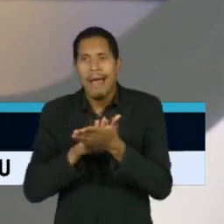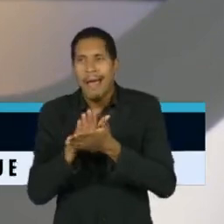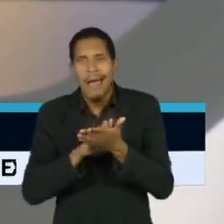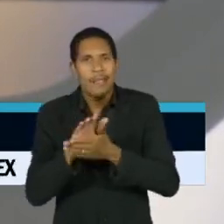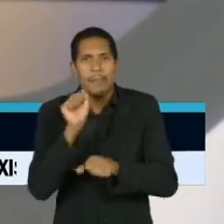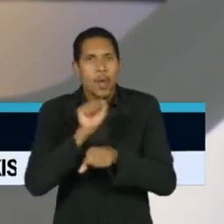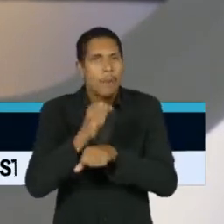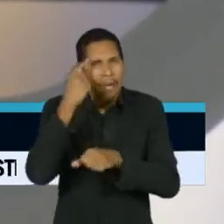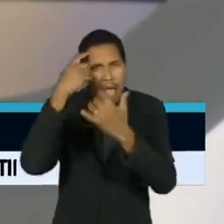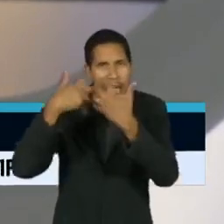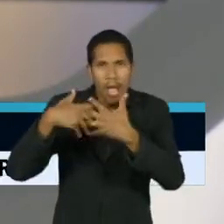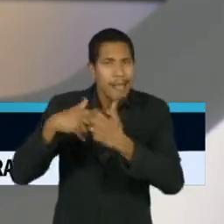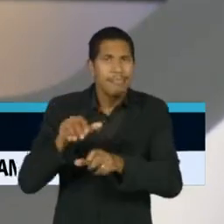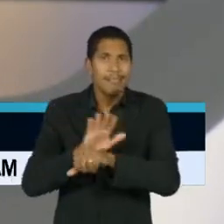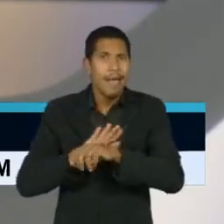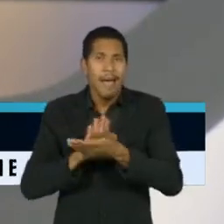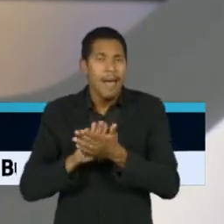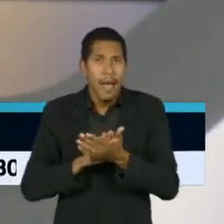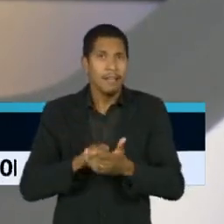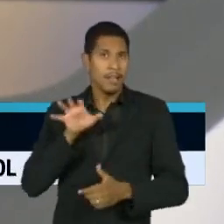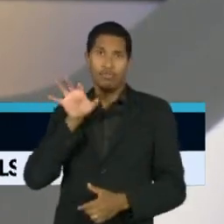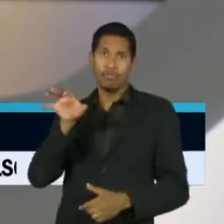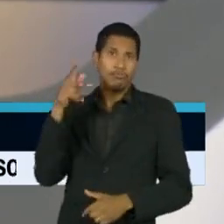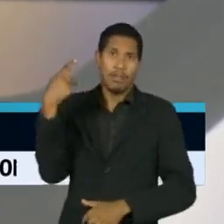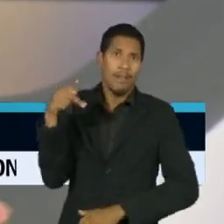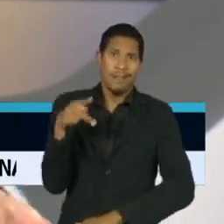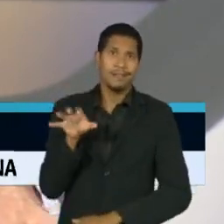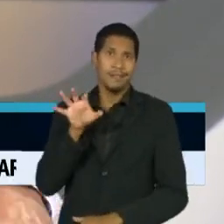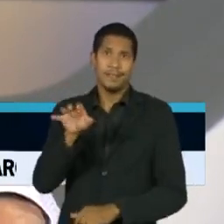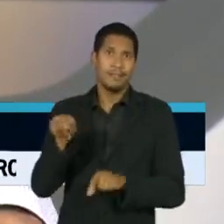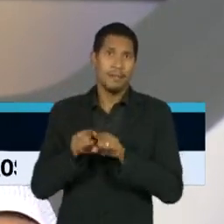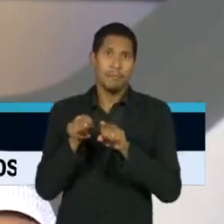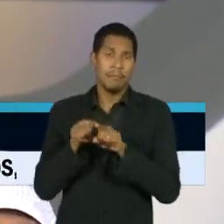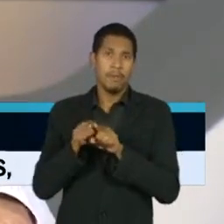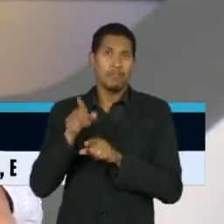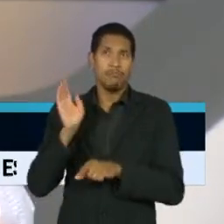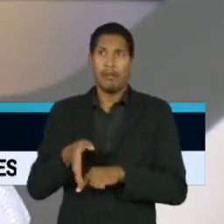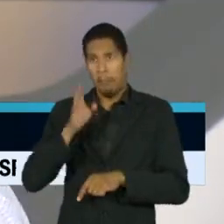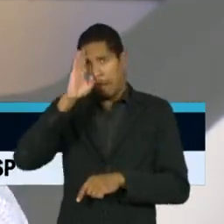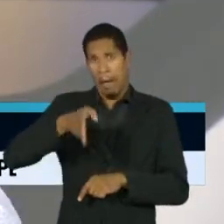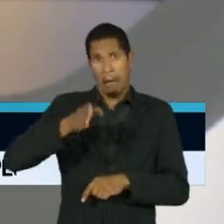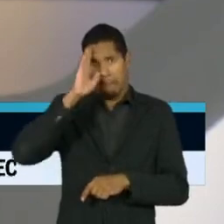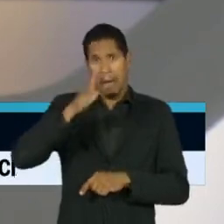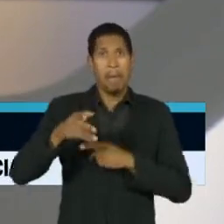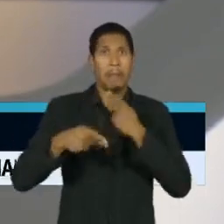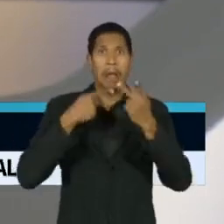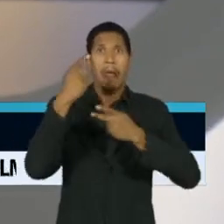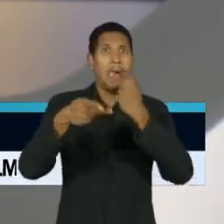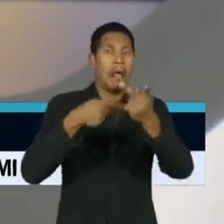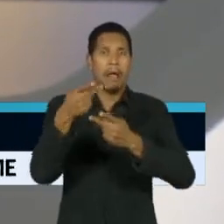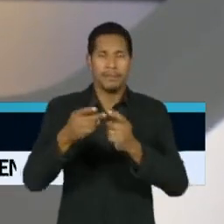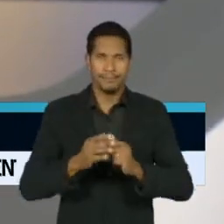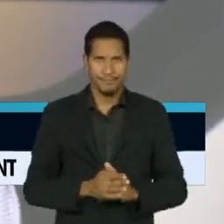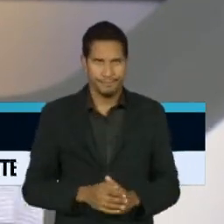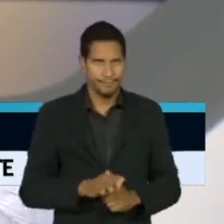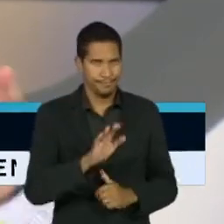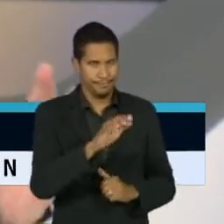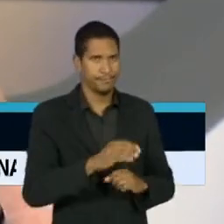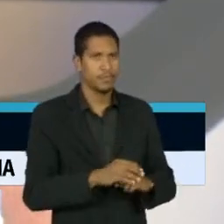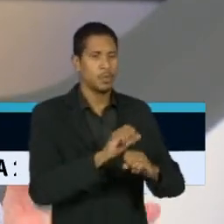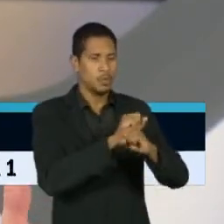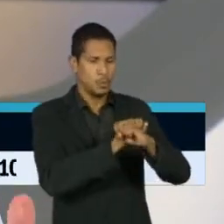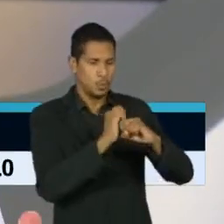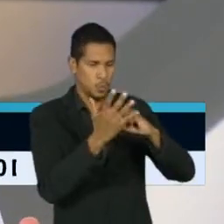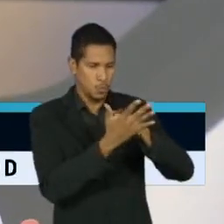falando que é o jeito do bolsonaro de fazer isso ou seja a vinda de um vírus que se determina